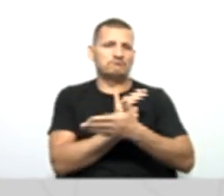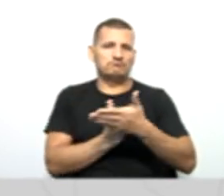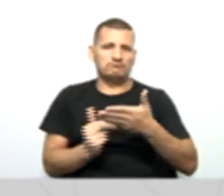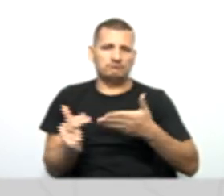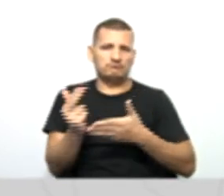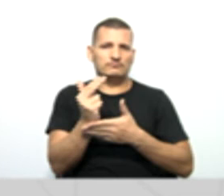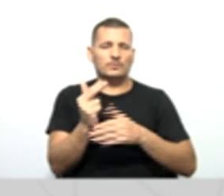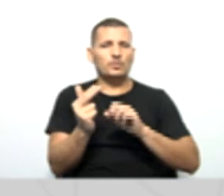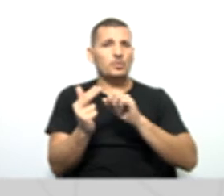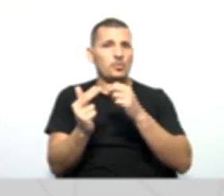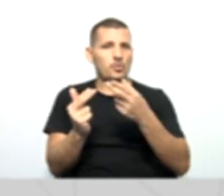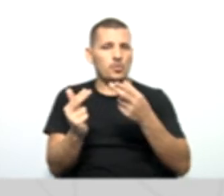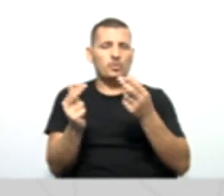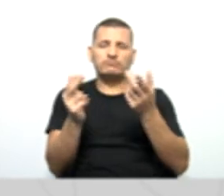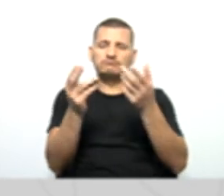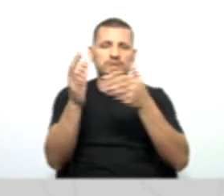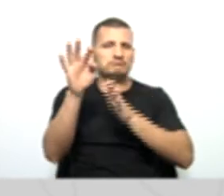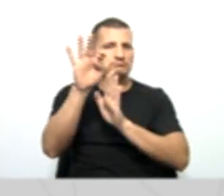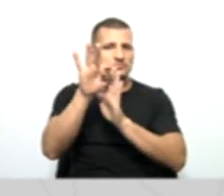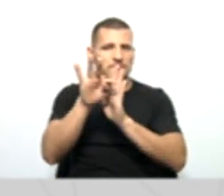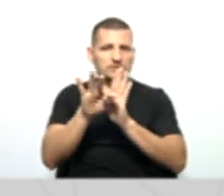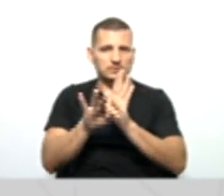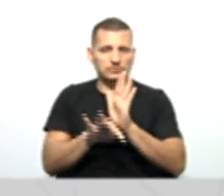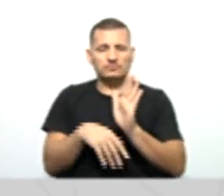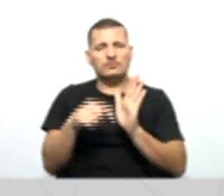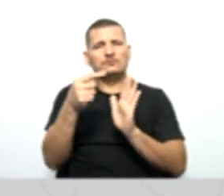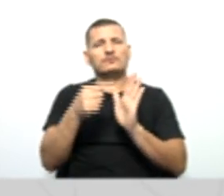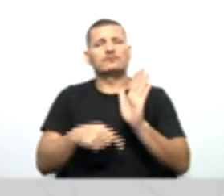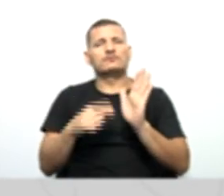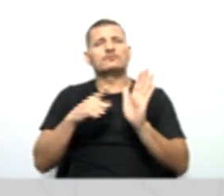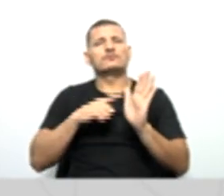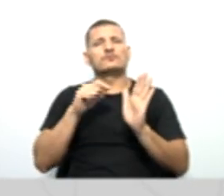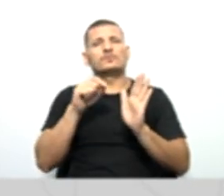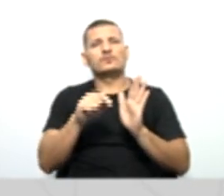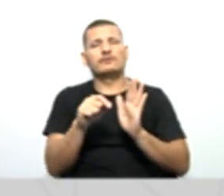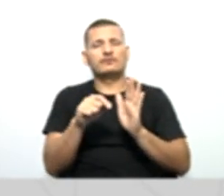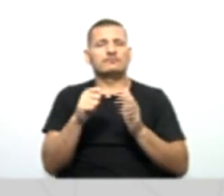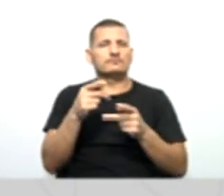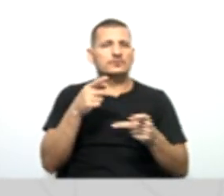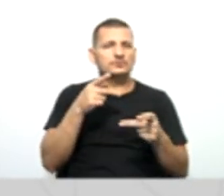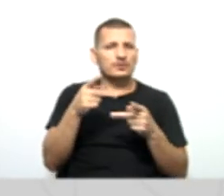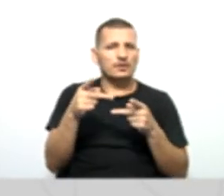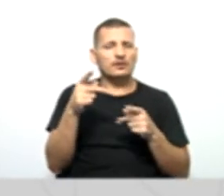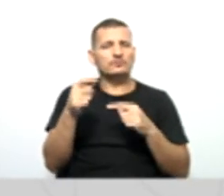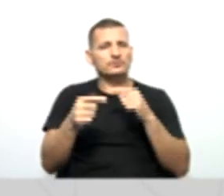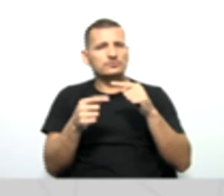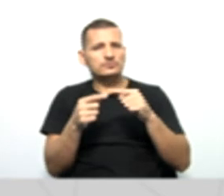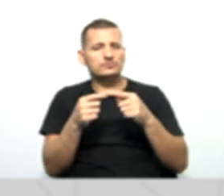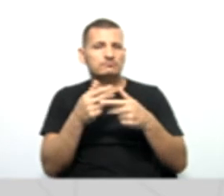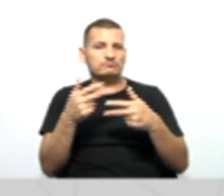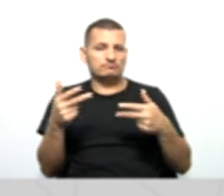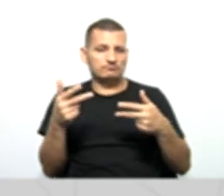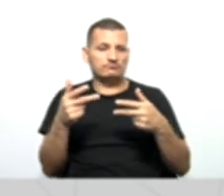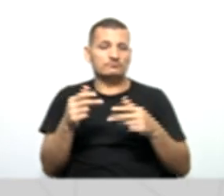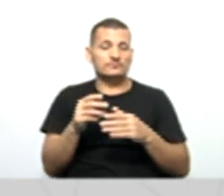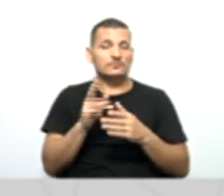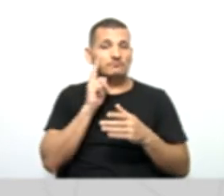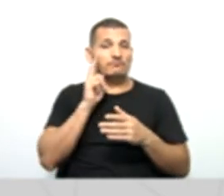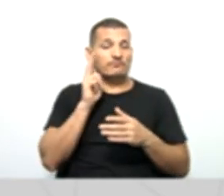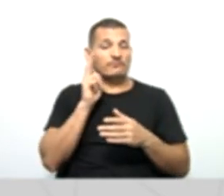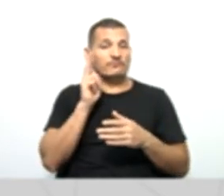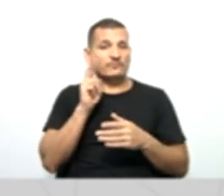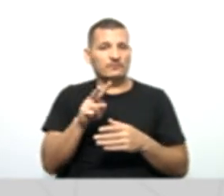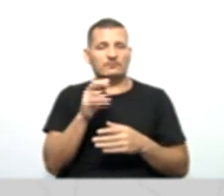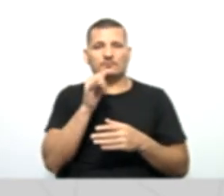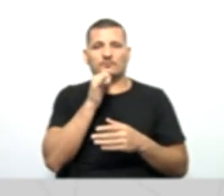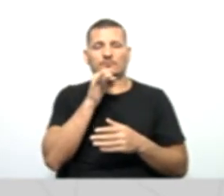e define as entregas do projeto e a decomposição em pacotes de trabalho. Vejamos um exemplo de